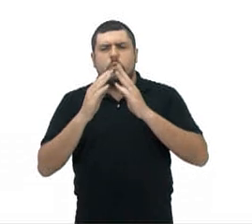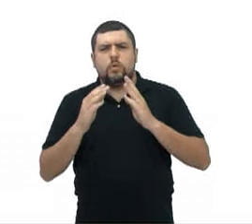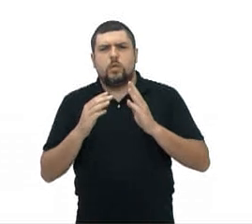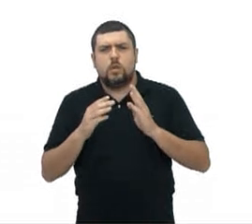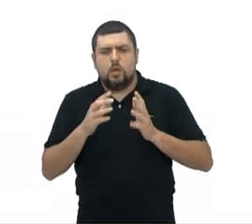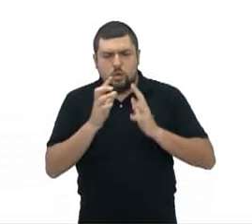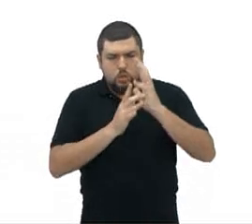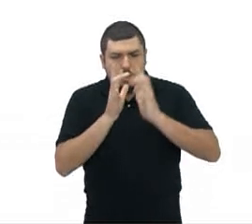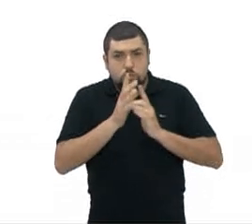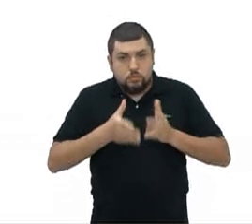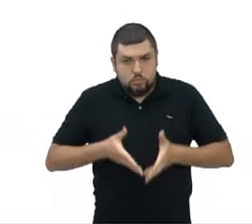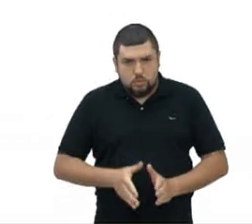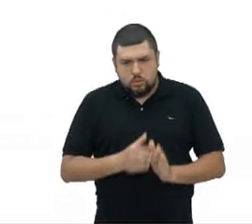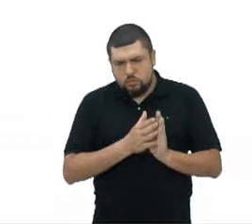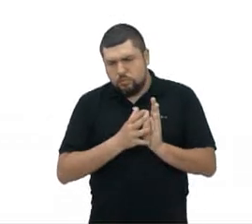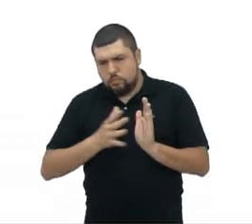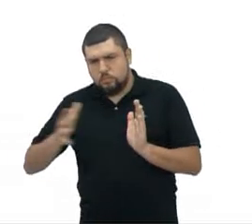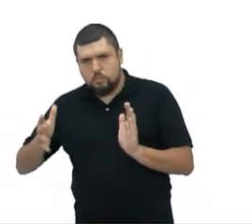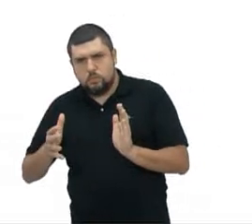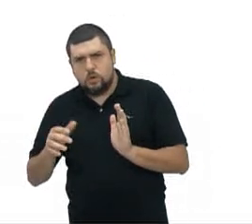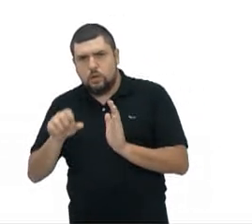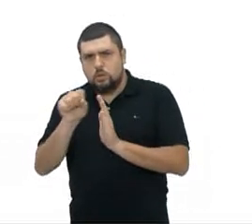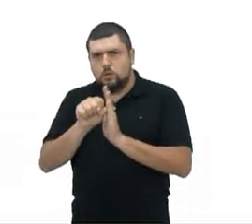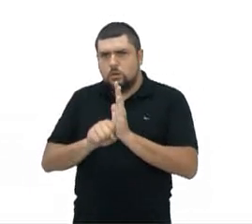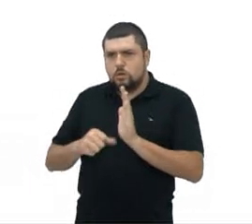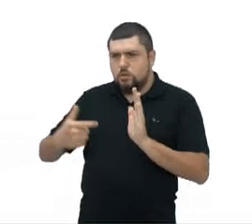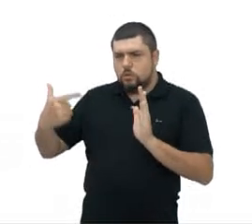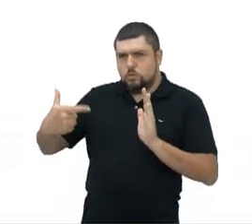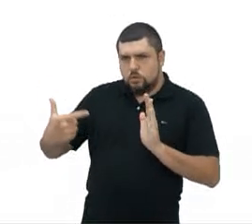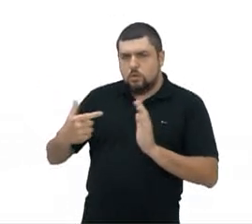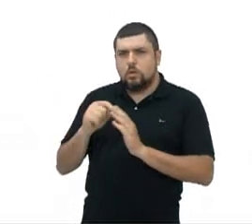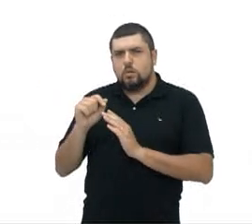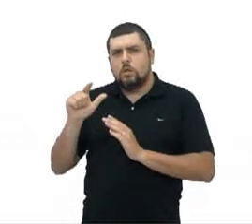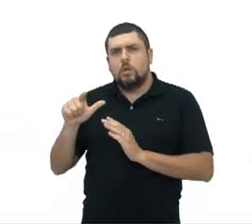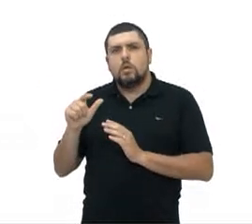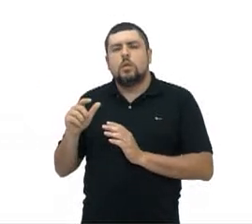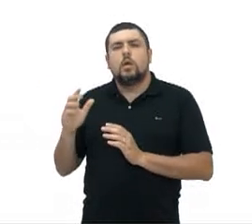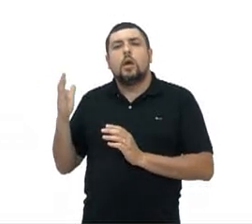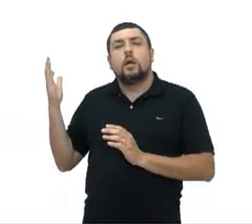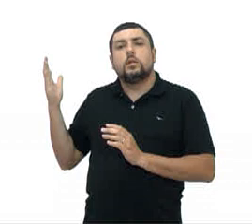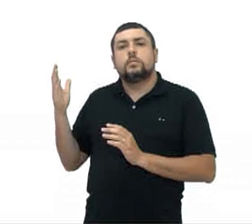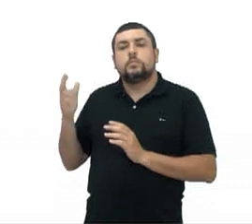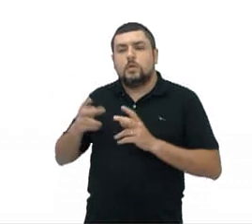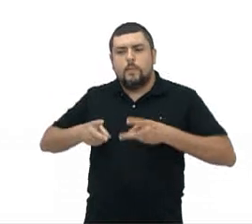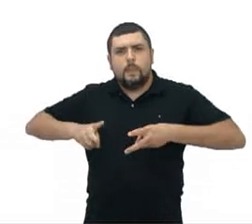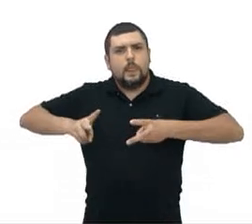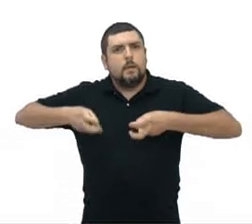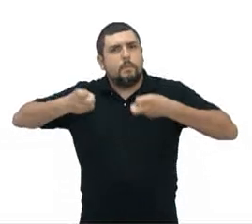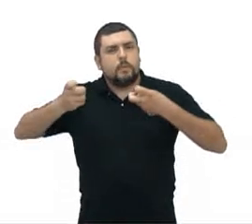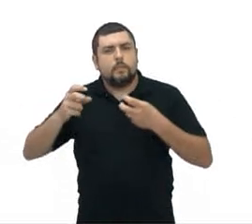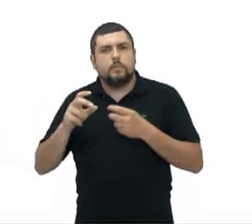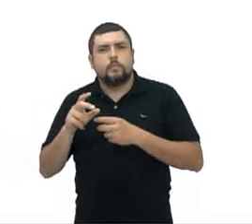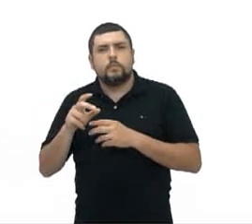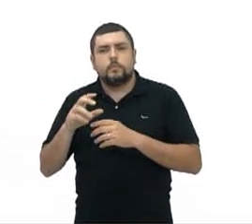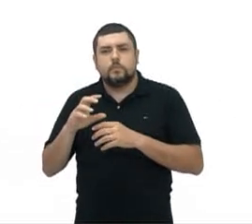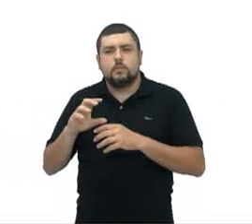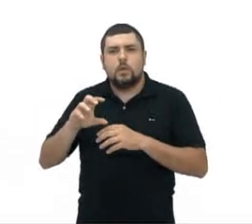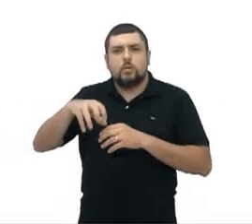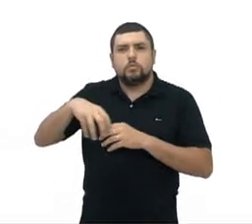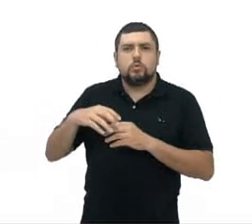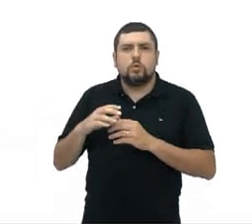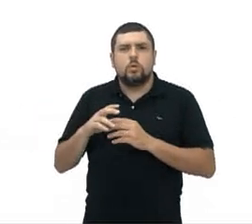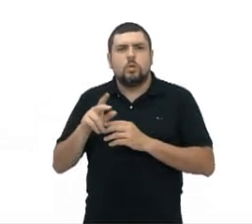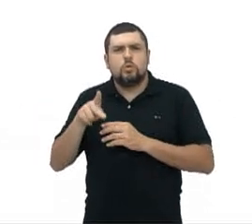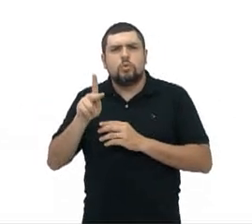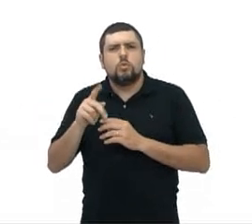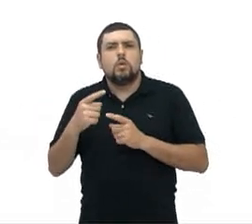a influência de Meroé diminuiu e eles começam a perceber que o reino de Cush começou a entrar em decadência por causa do tamanho